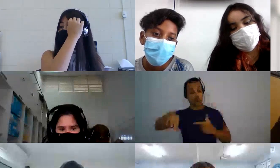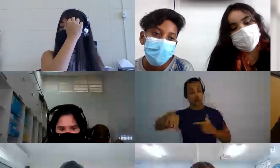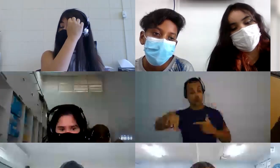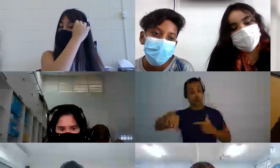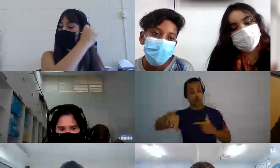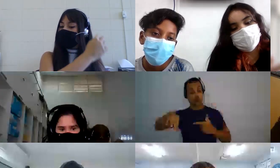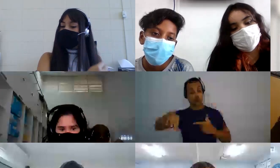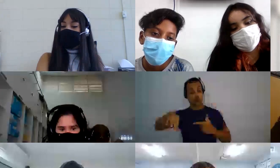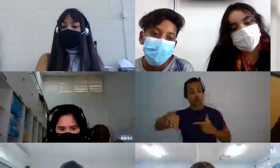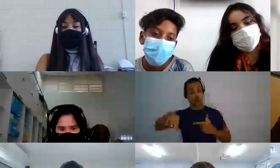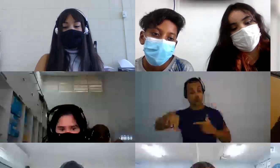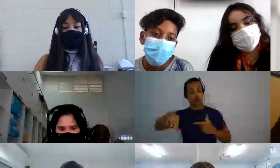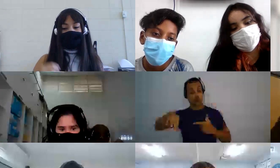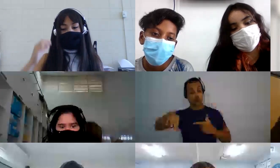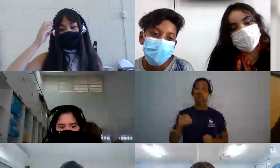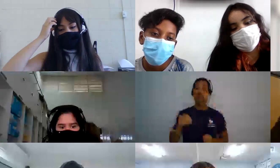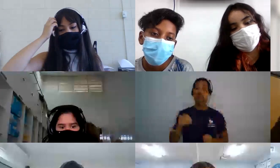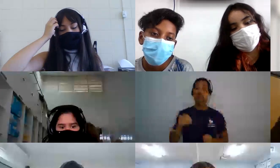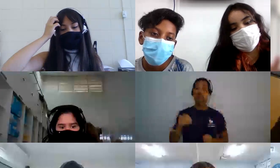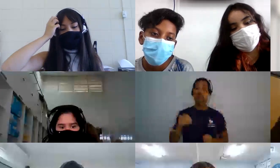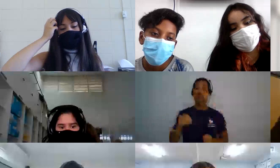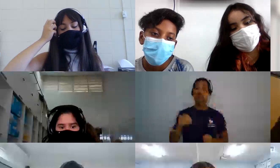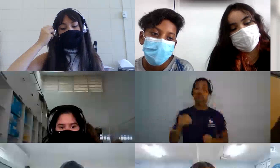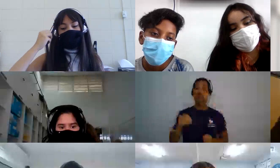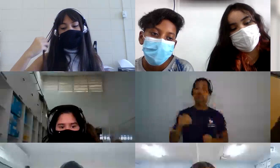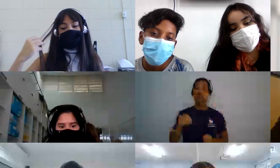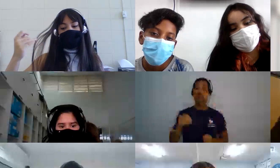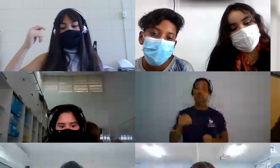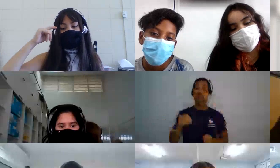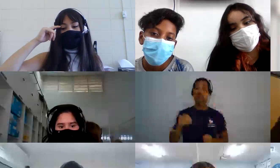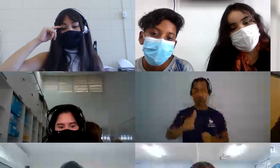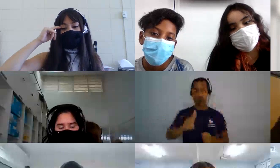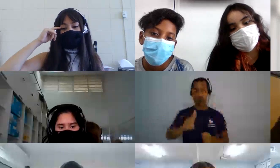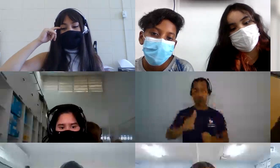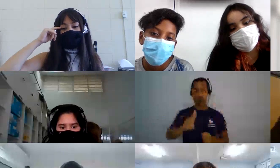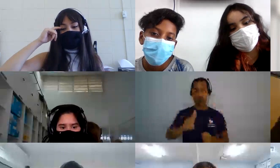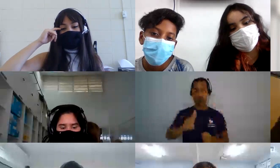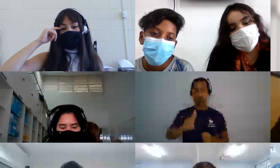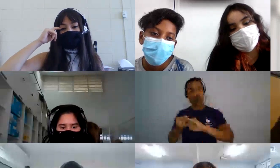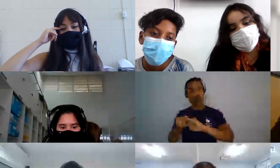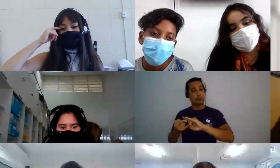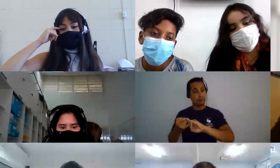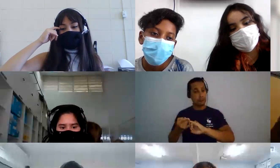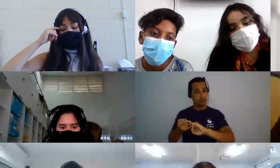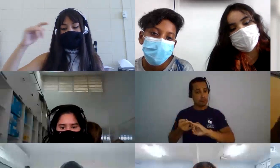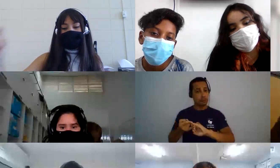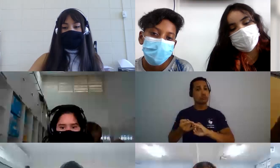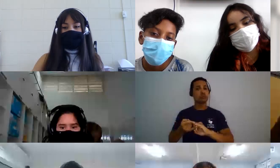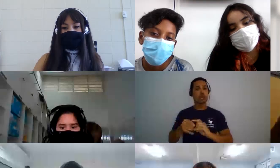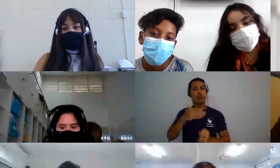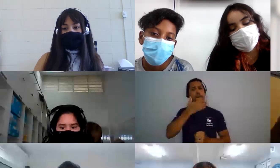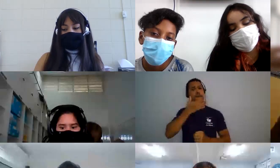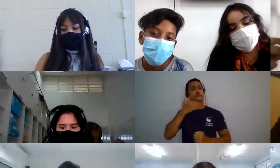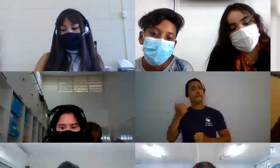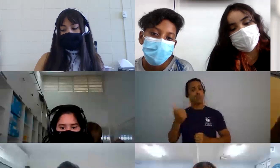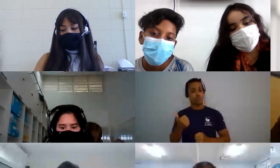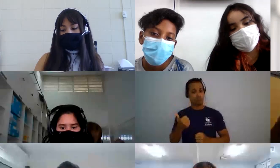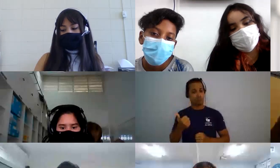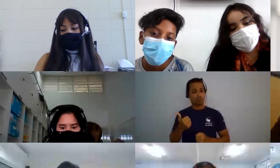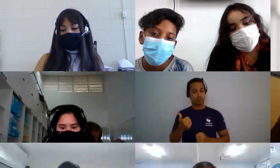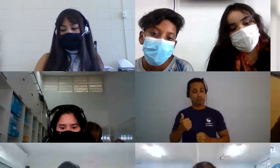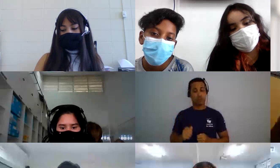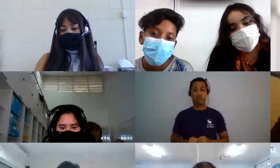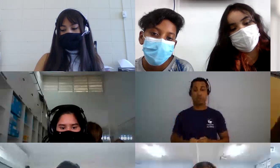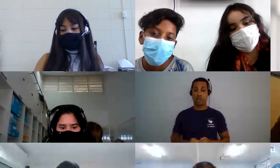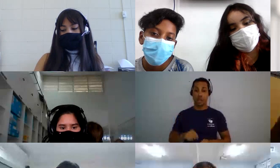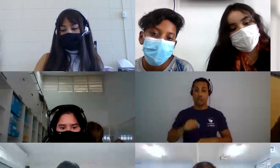menina estiver usando algum outro método de proteção, melhor ainda. Ela vai ficar duplamente protegida. Só que nessa hora